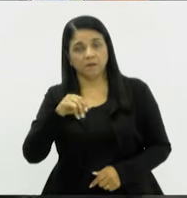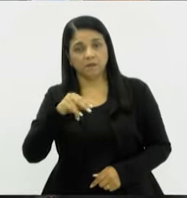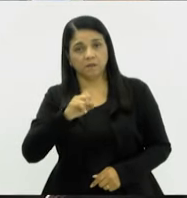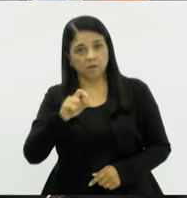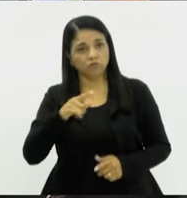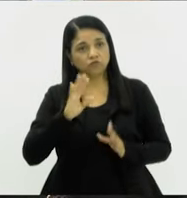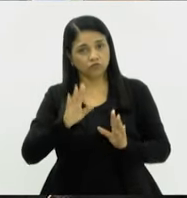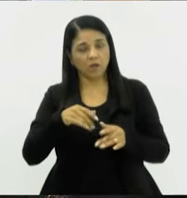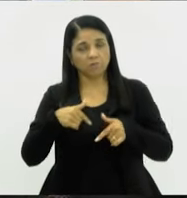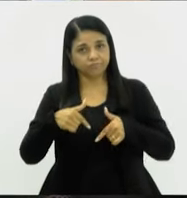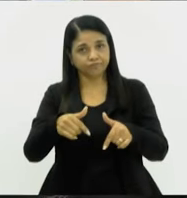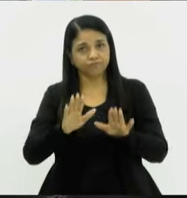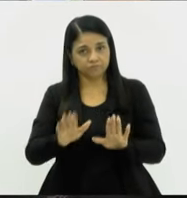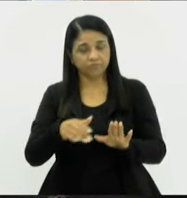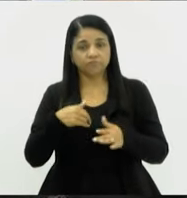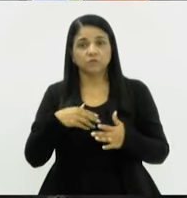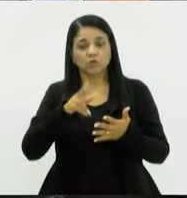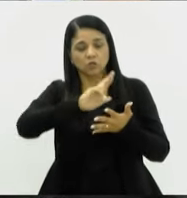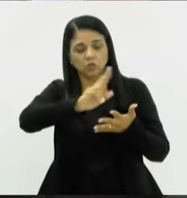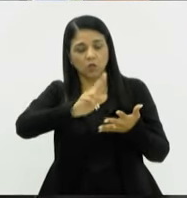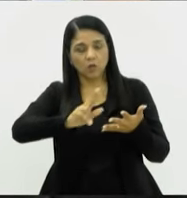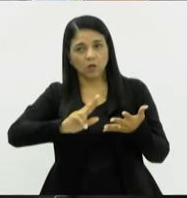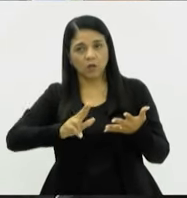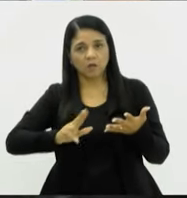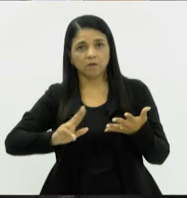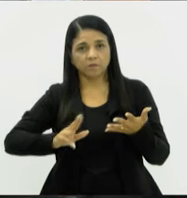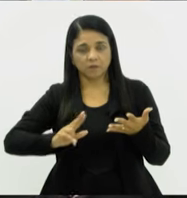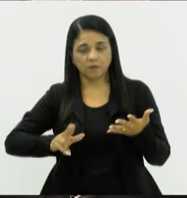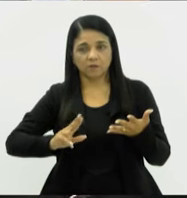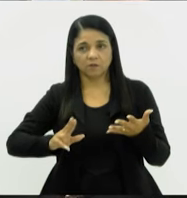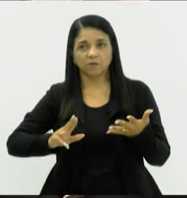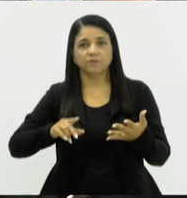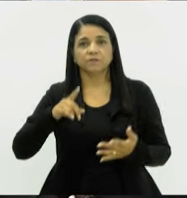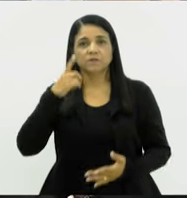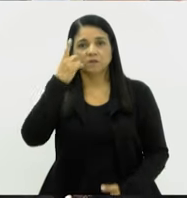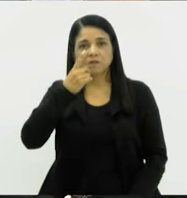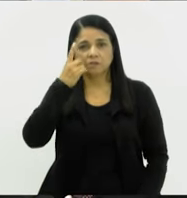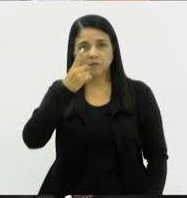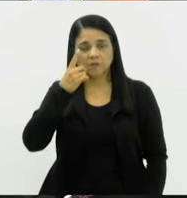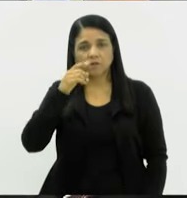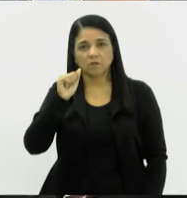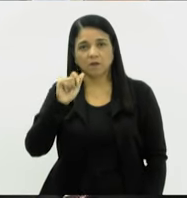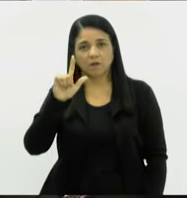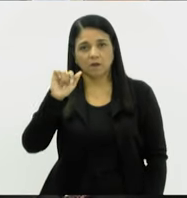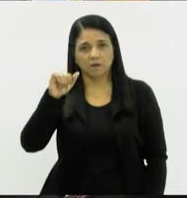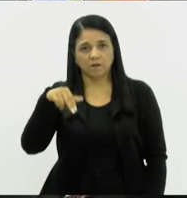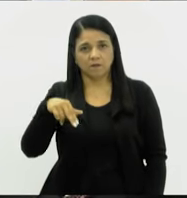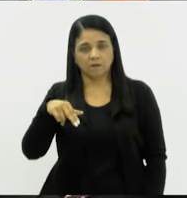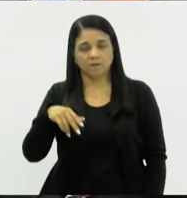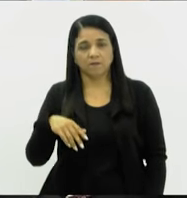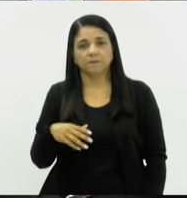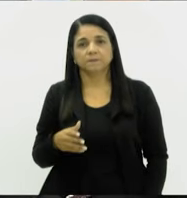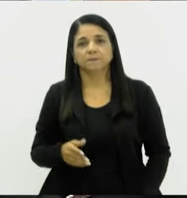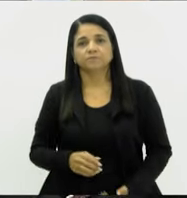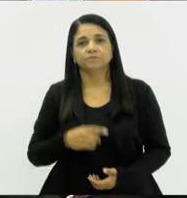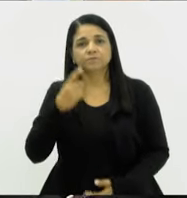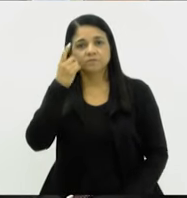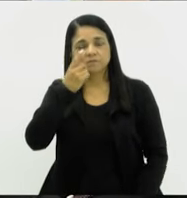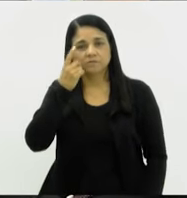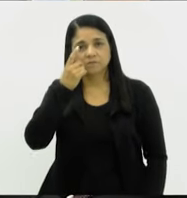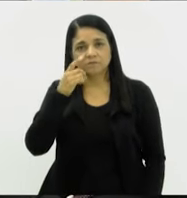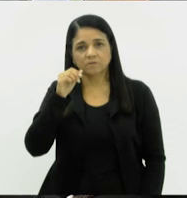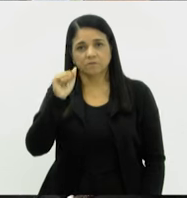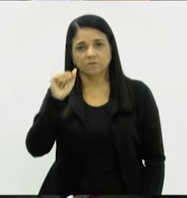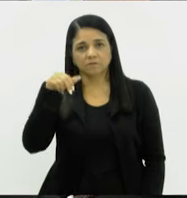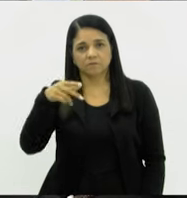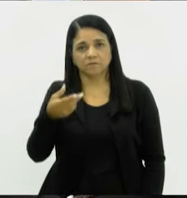Iniciando a chamada nominal, primeira chamada nominal, deputado Alan Lopes, deputado